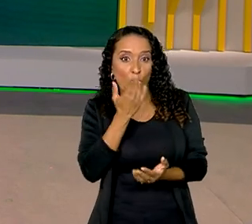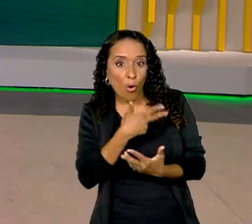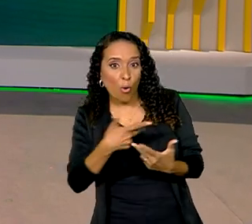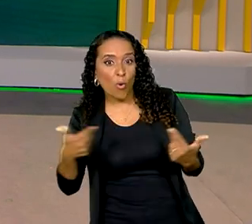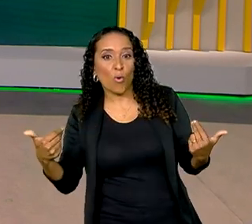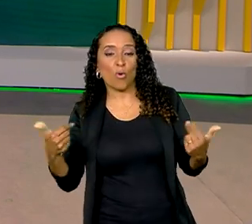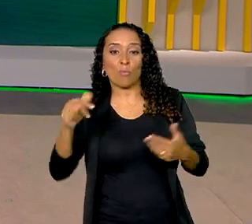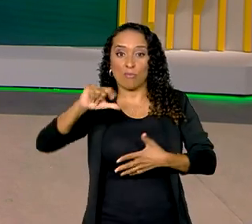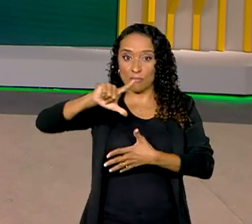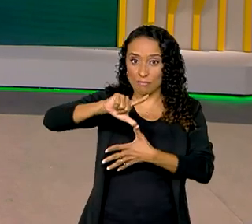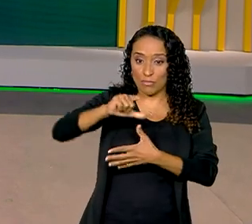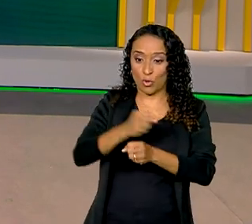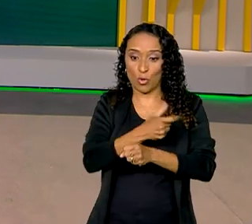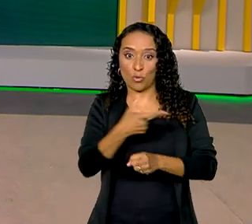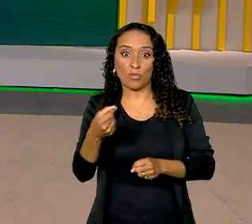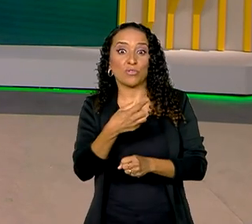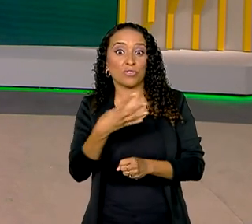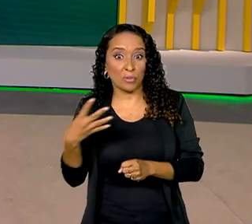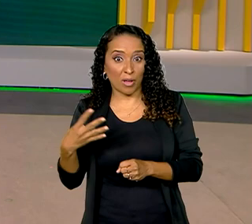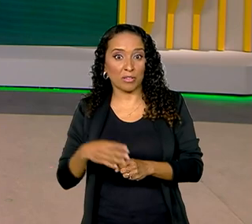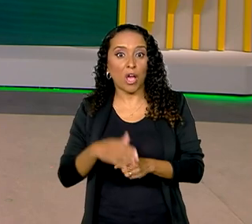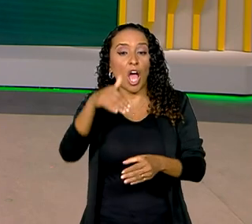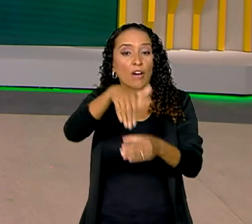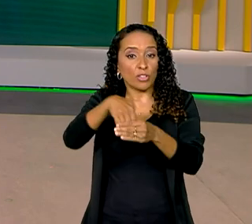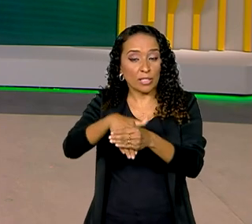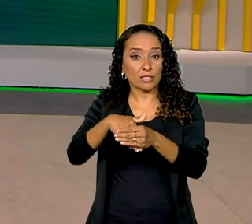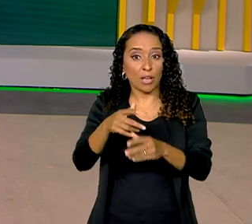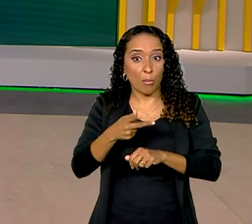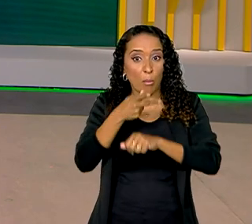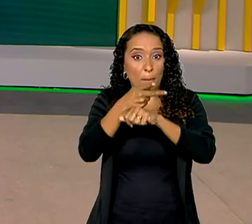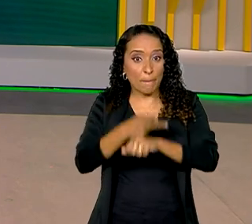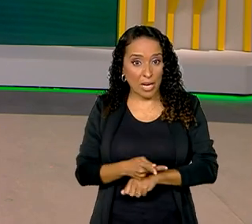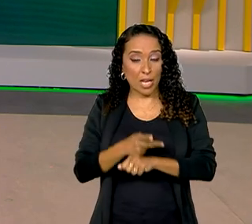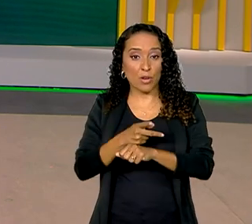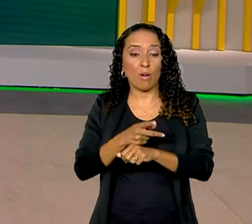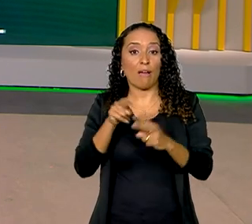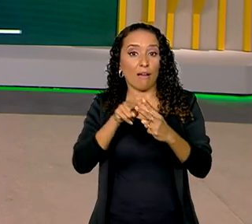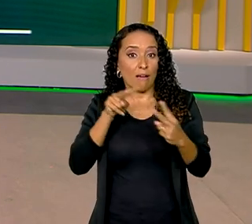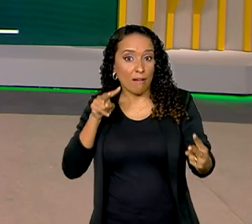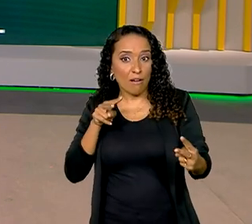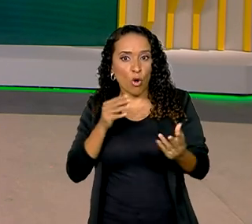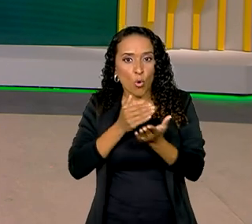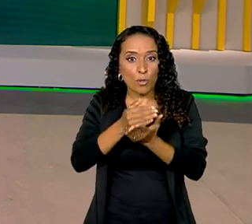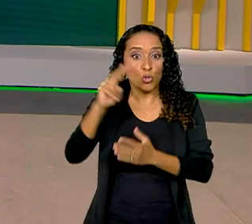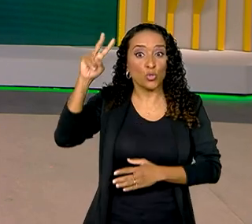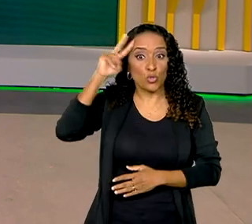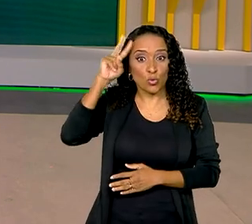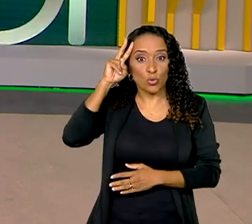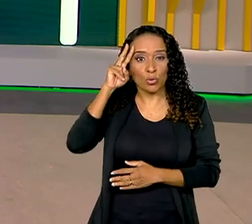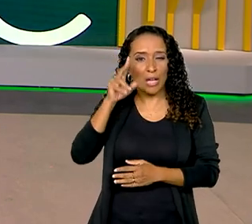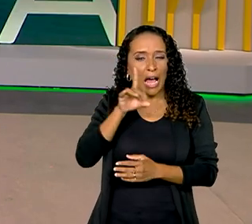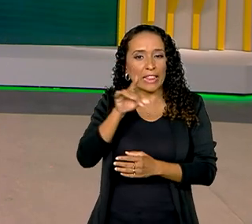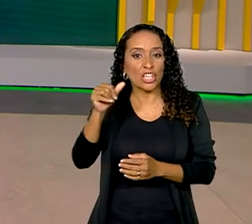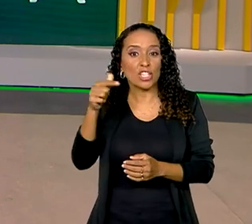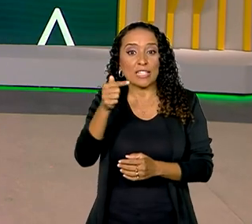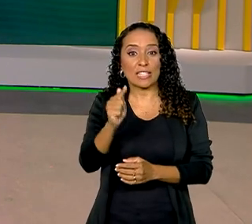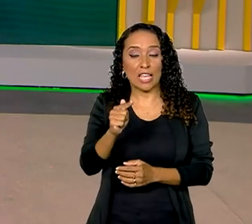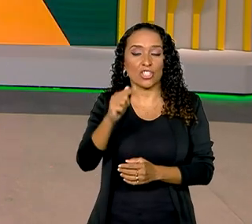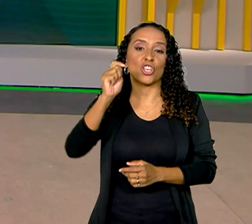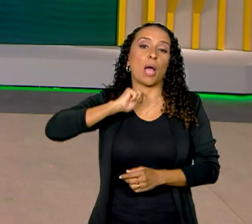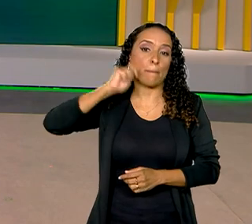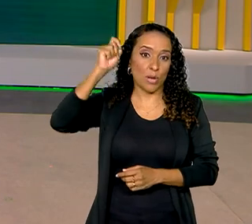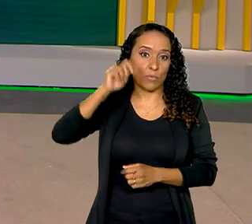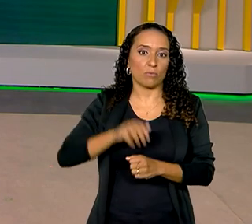Latina 2024 a votação para o prêmio é online começou nesta segunda-feira e Segue até o dia 7 de Abril